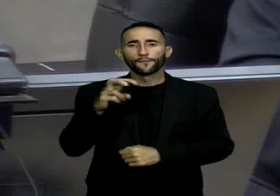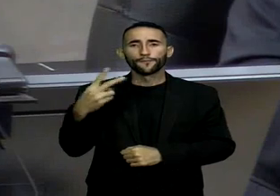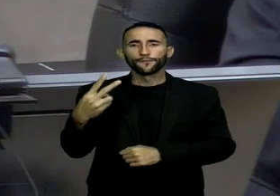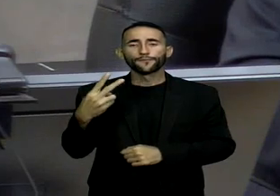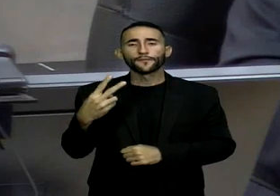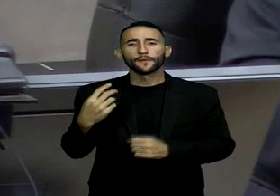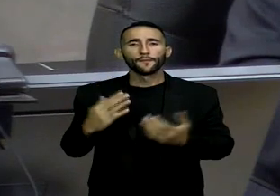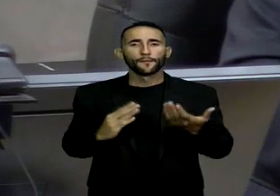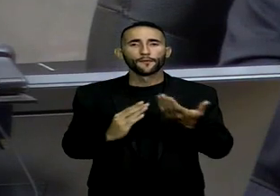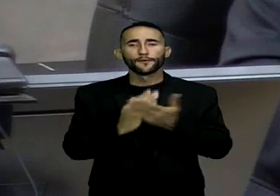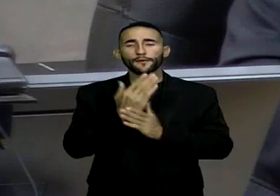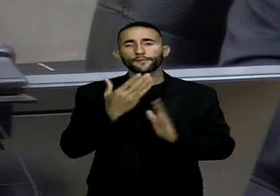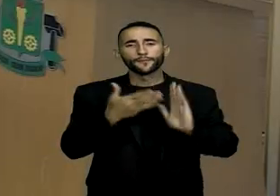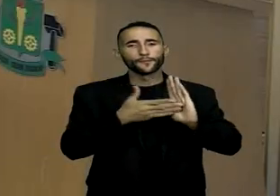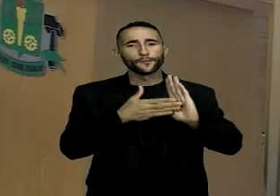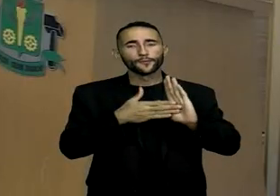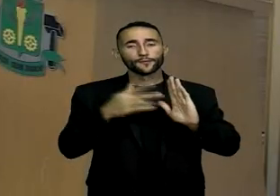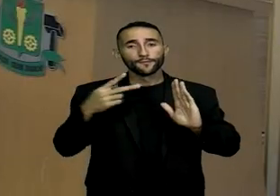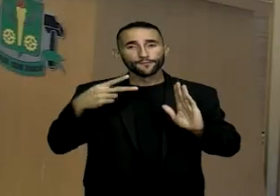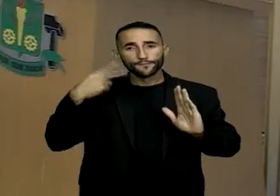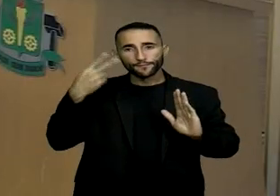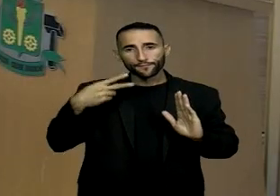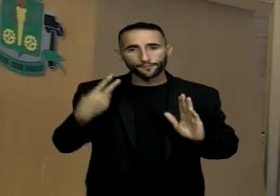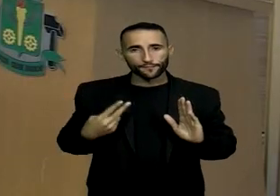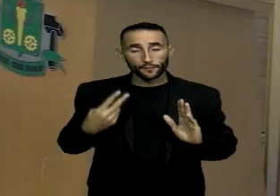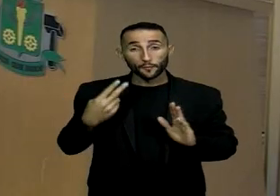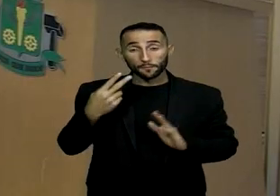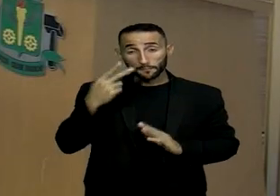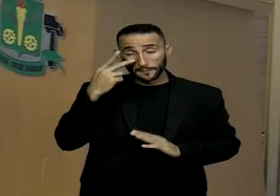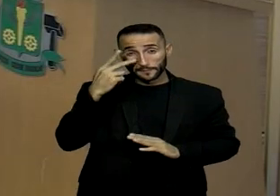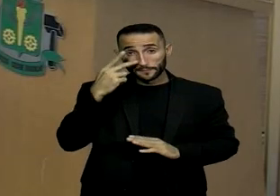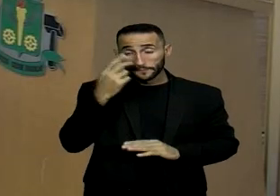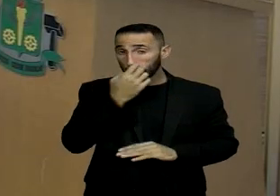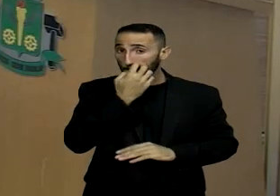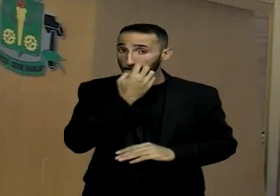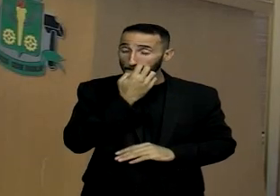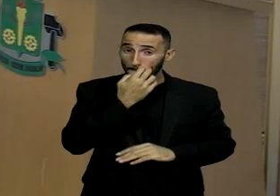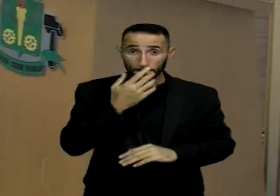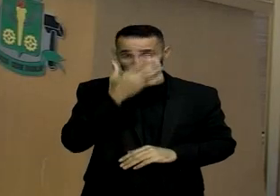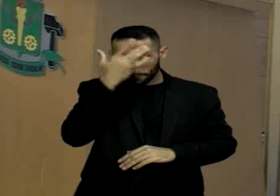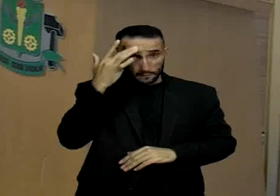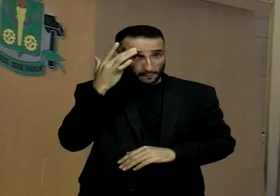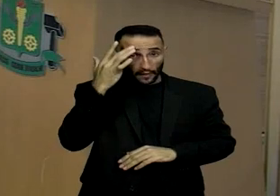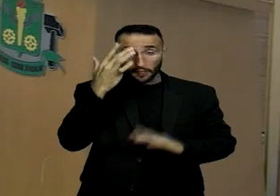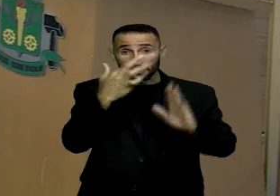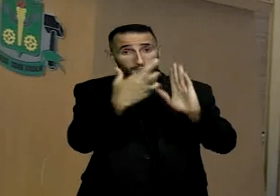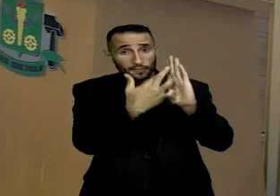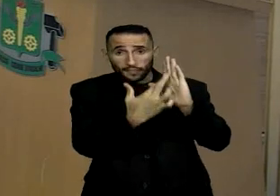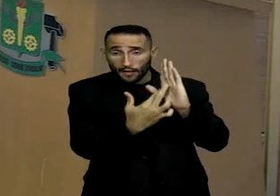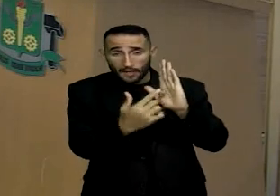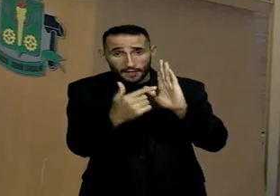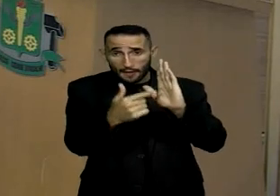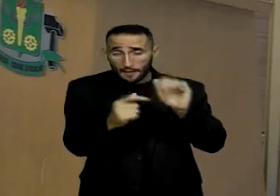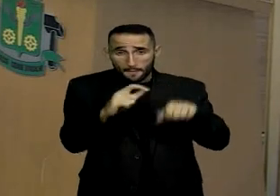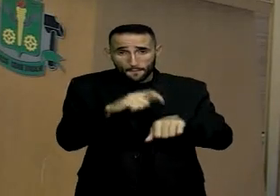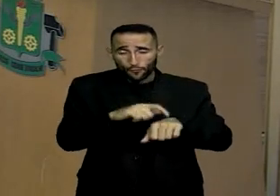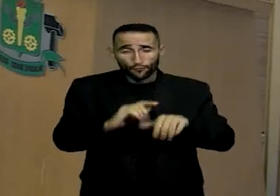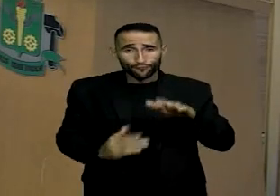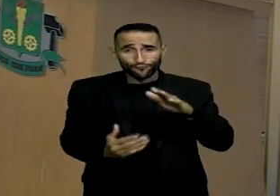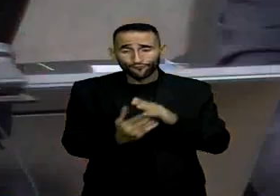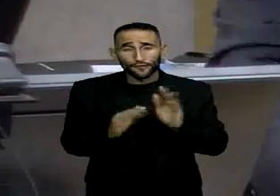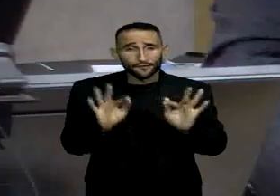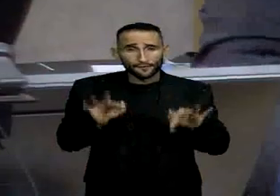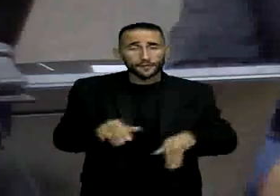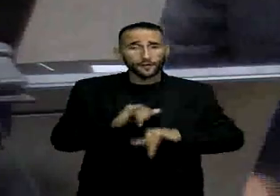152/2024 do nobre vereador Pelé da Cândida. Não havendo mais tempo regimental, declaro encerrada a sessão